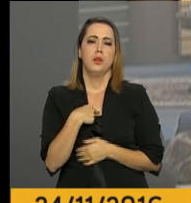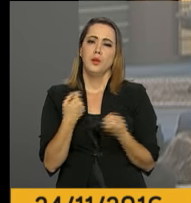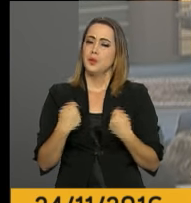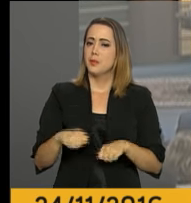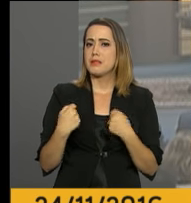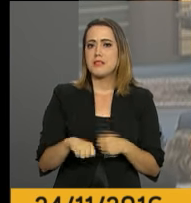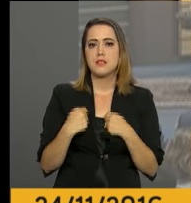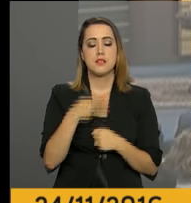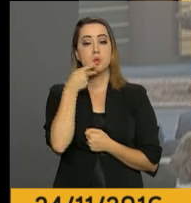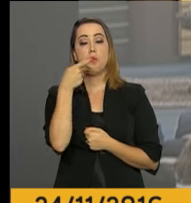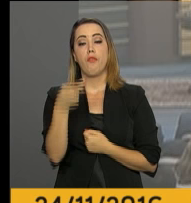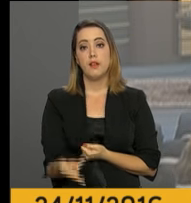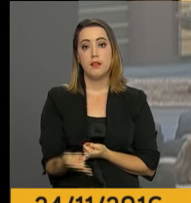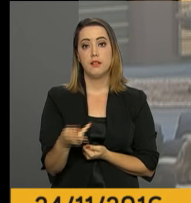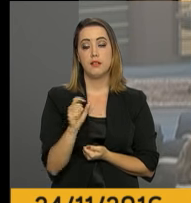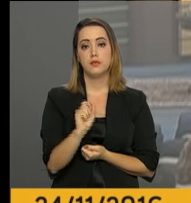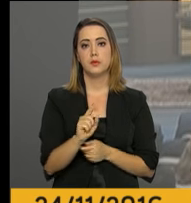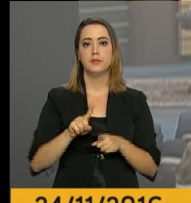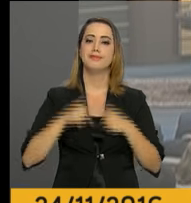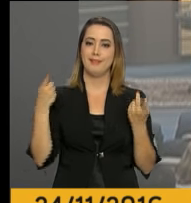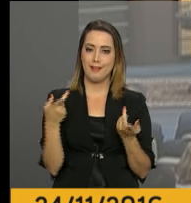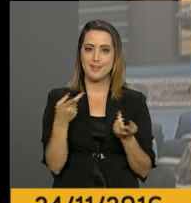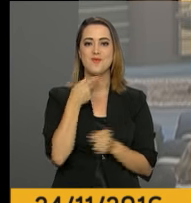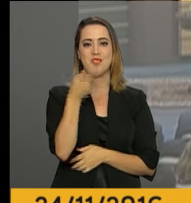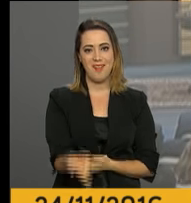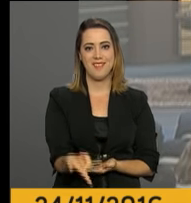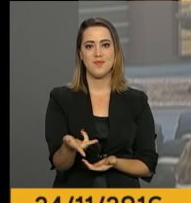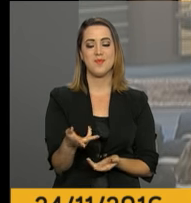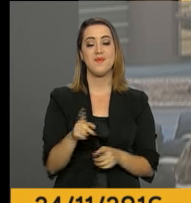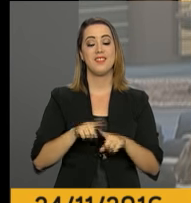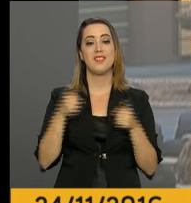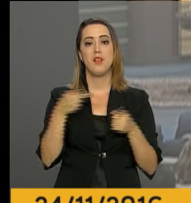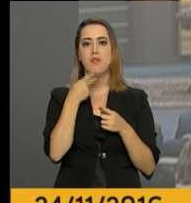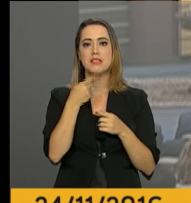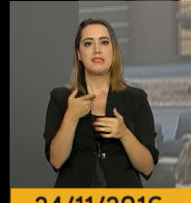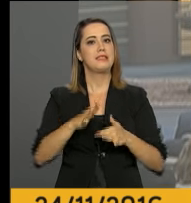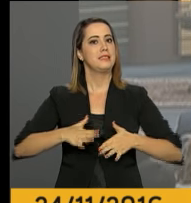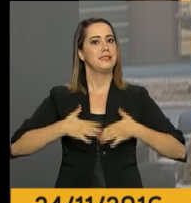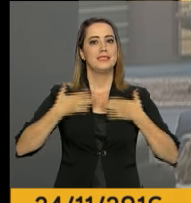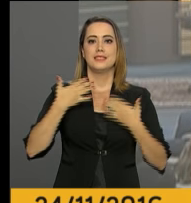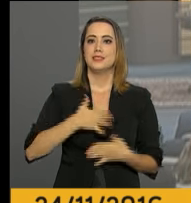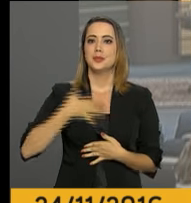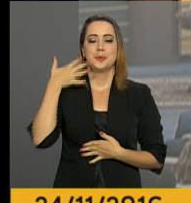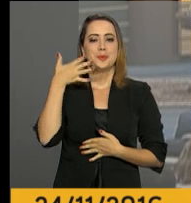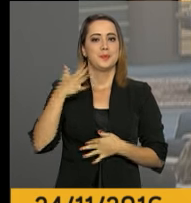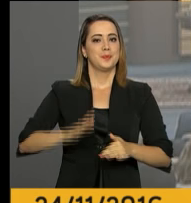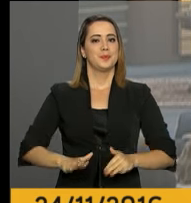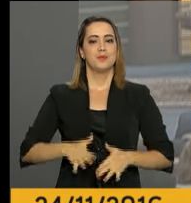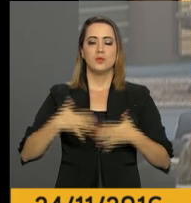preciso dizer mas eu farei para dizer da honra enorme de participar